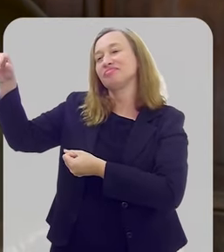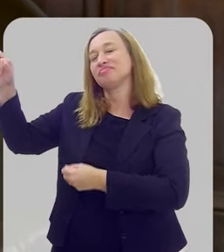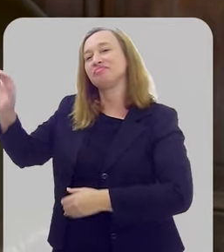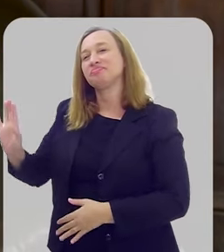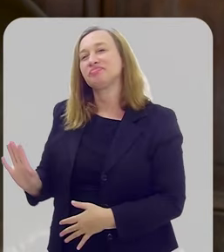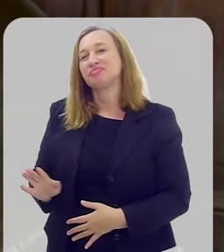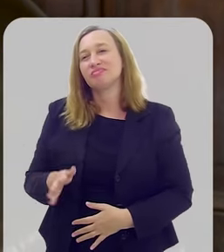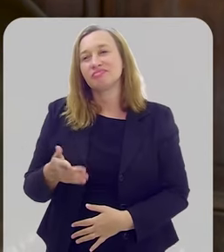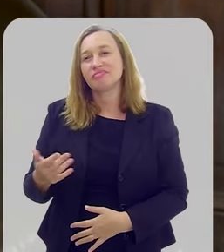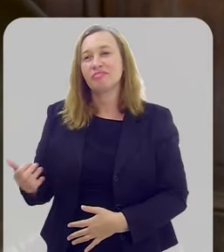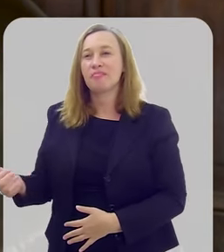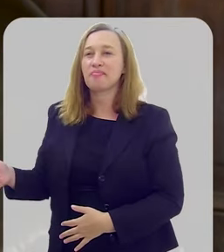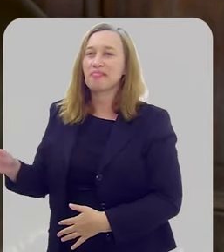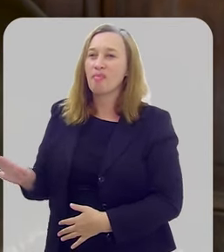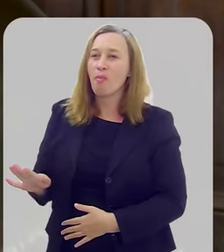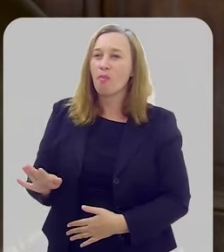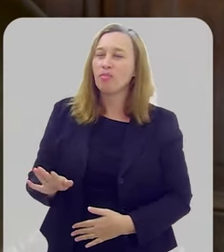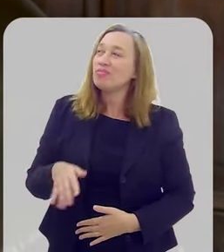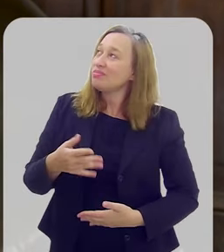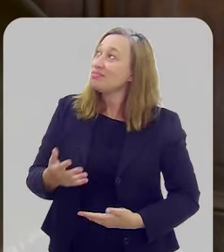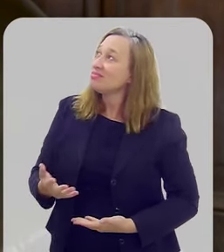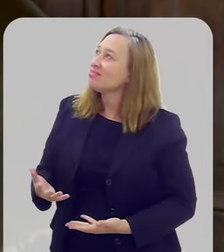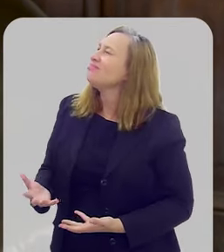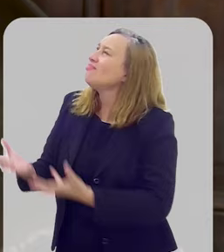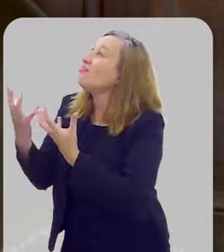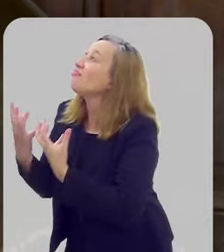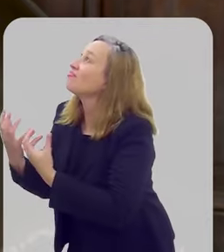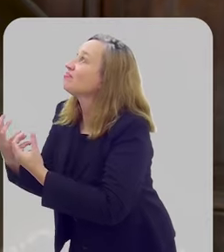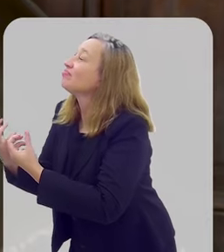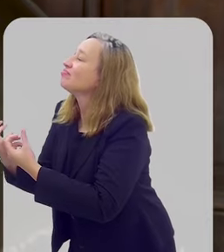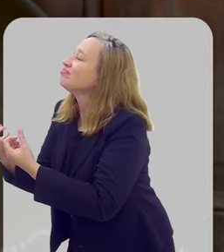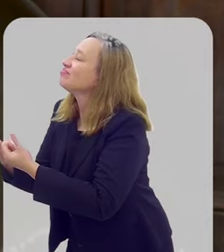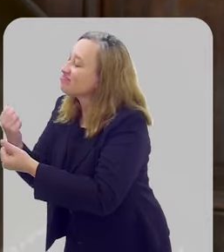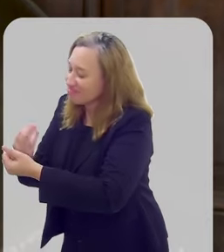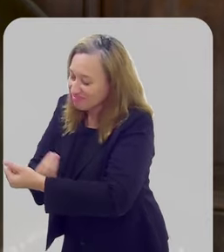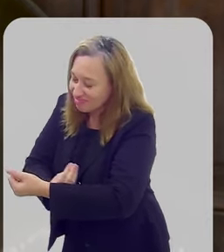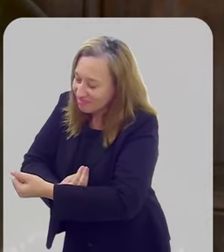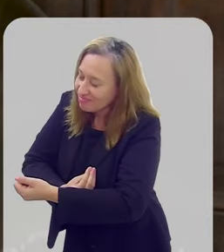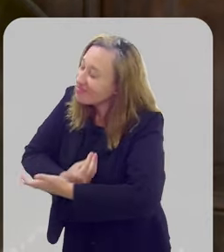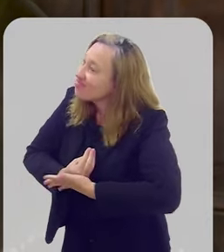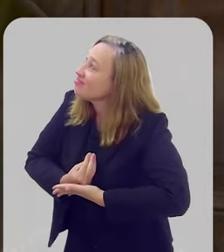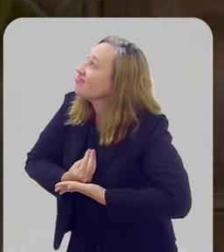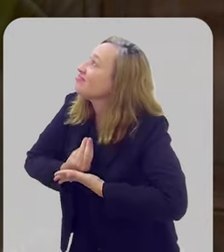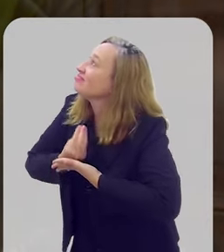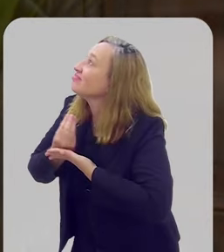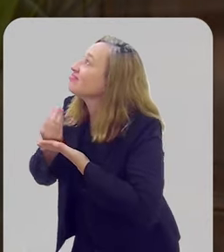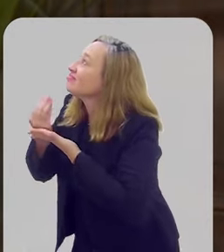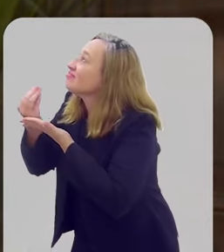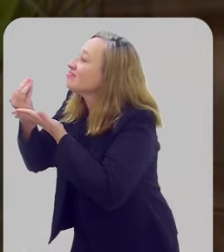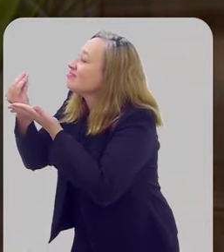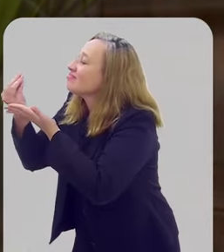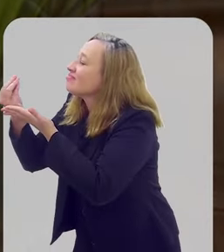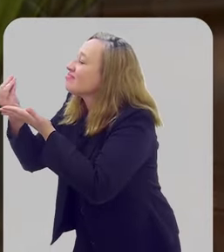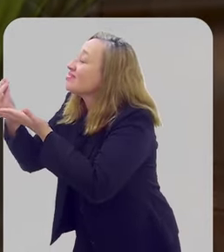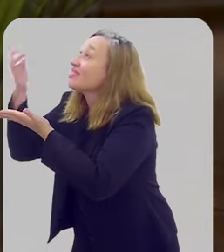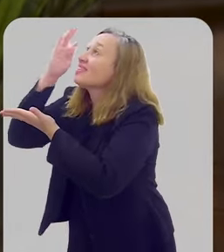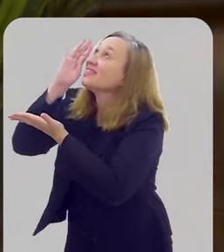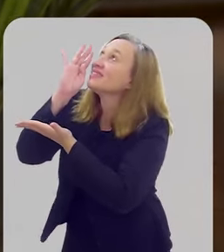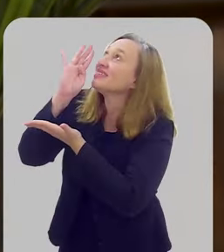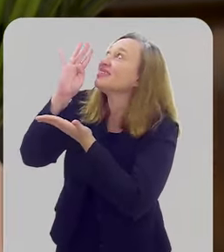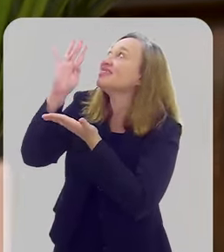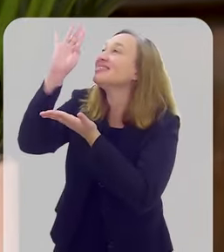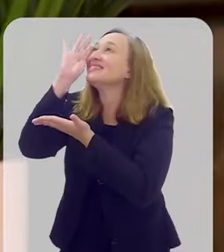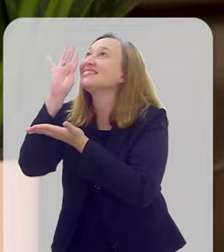adorar Toma meu coração sonh os